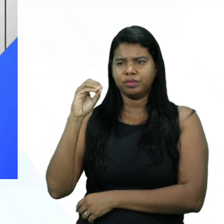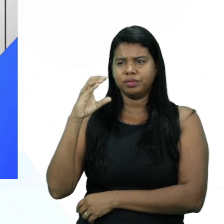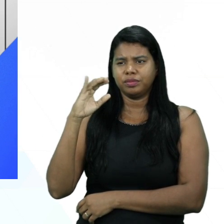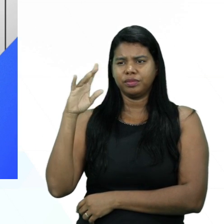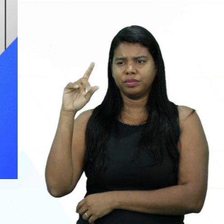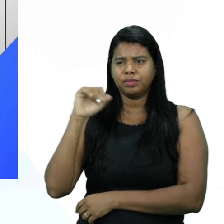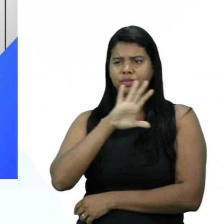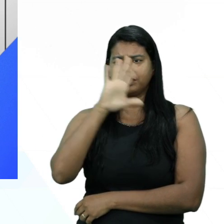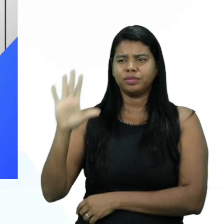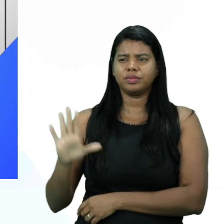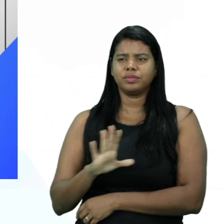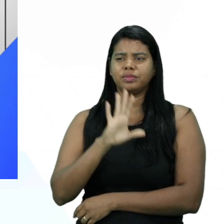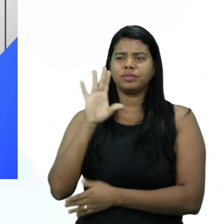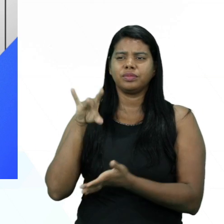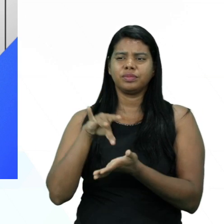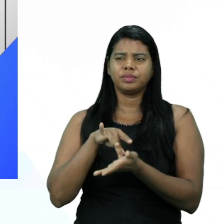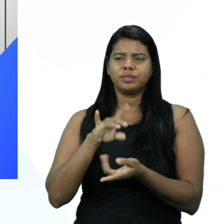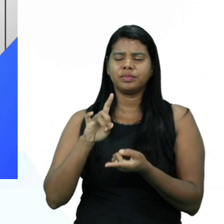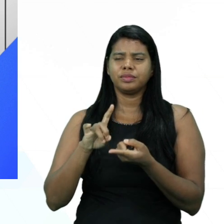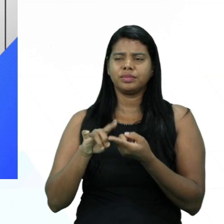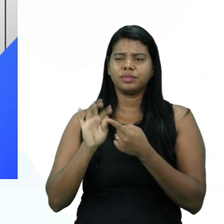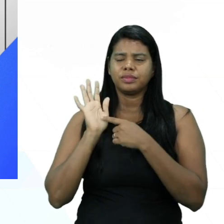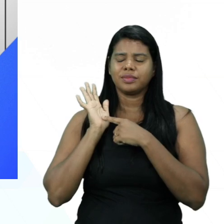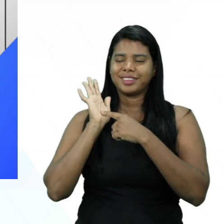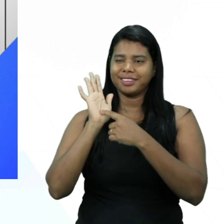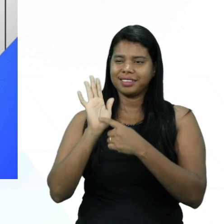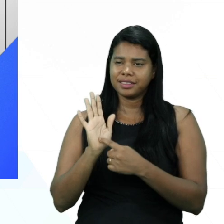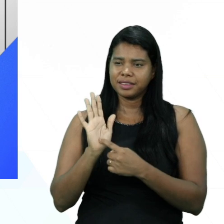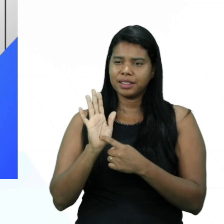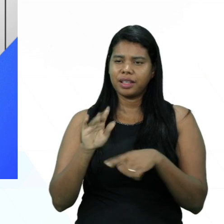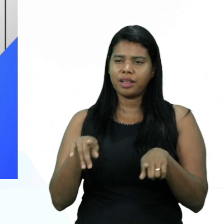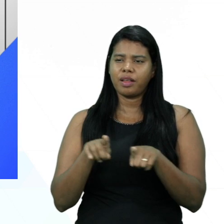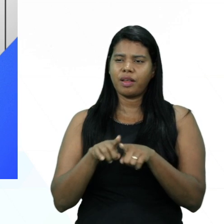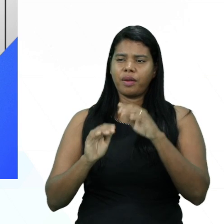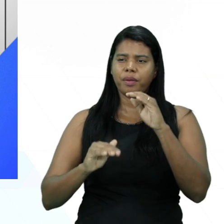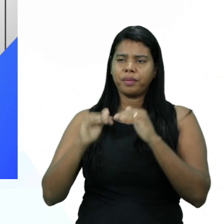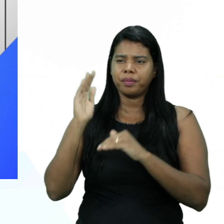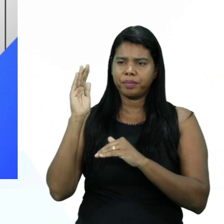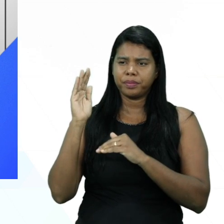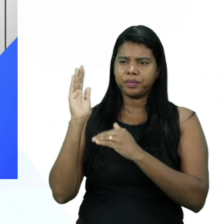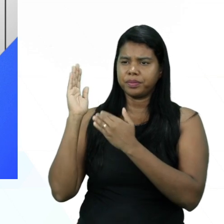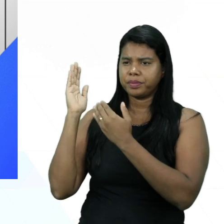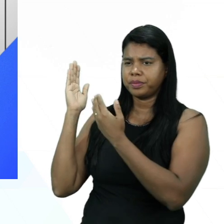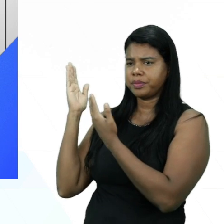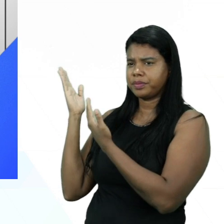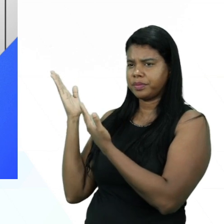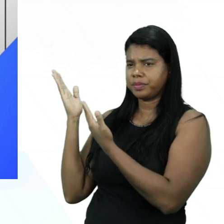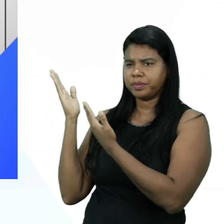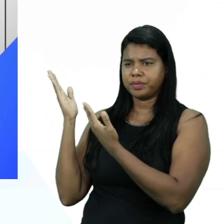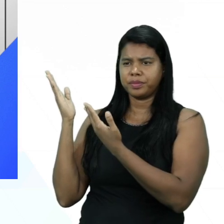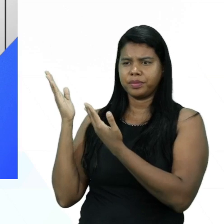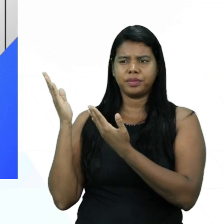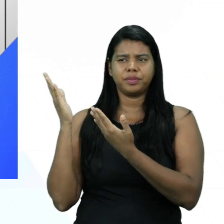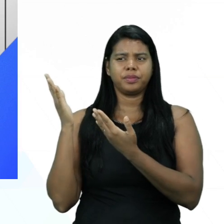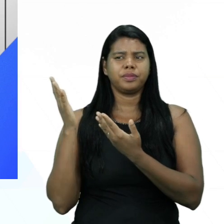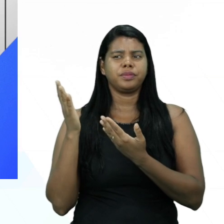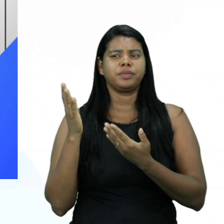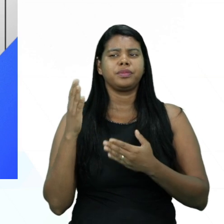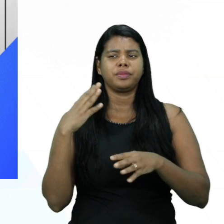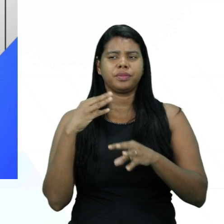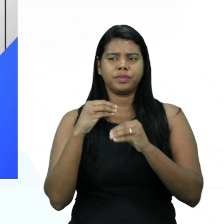forma geral, apresenta que um elemento maior tem maior peso quanto mais se situar na